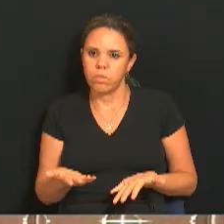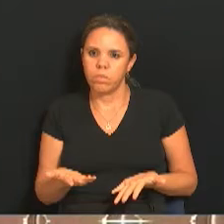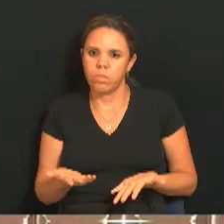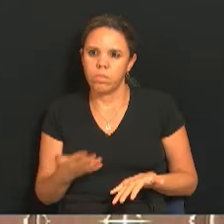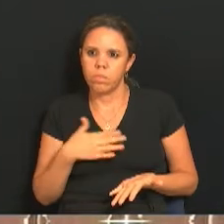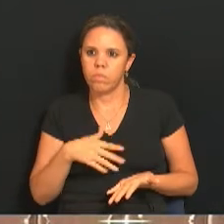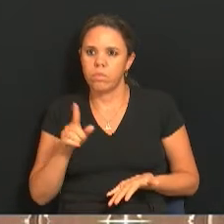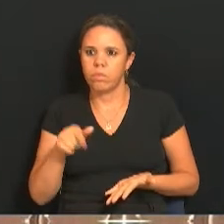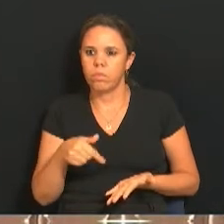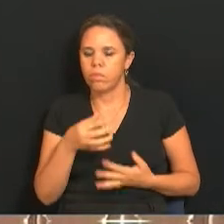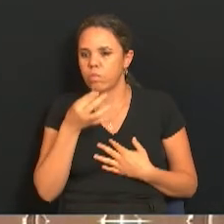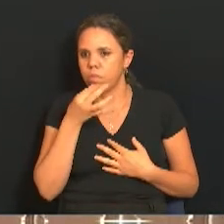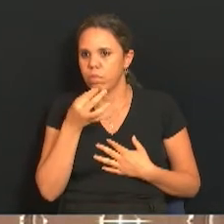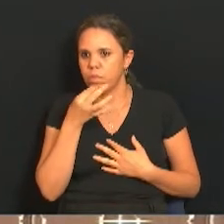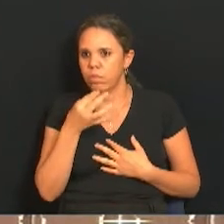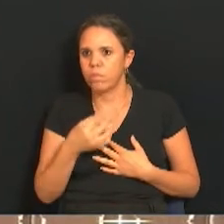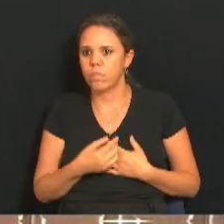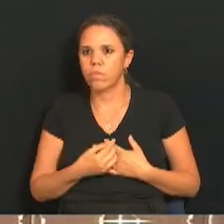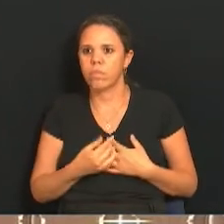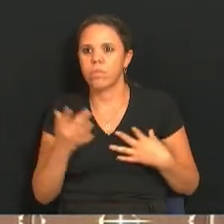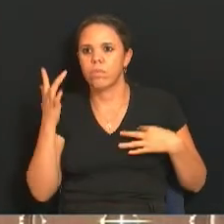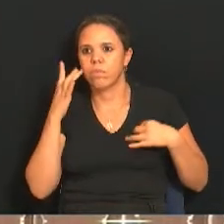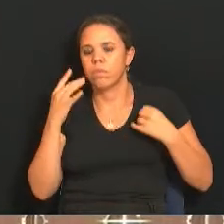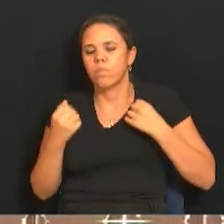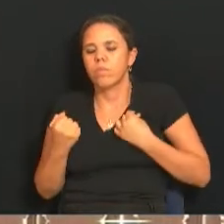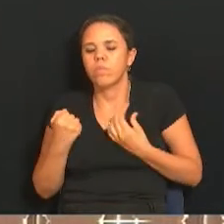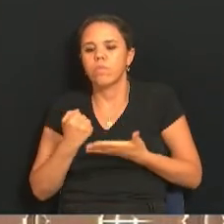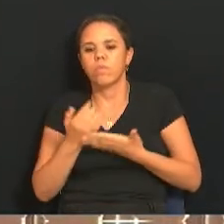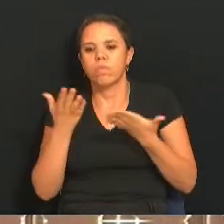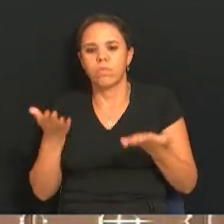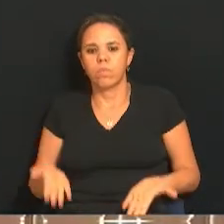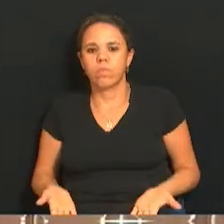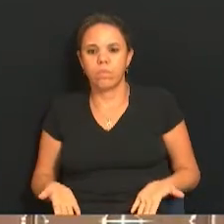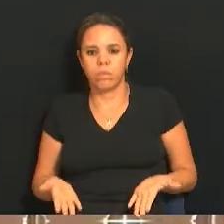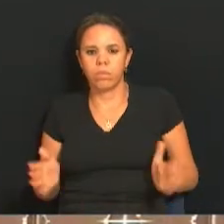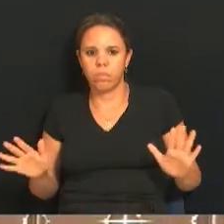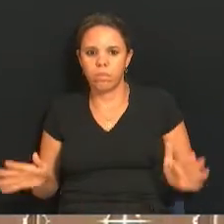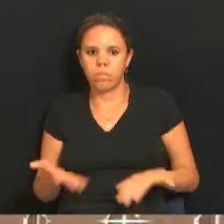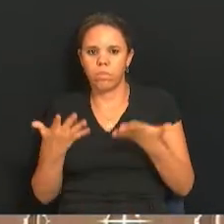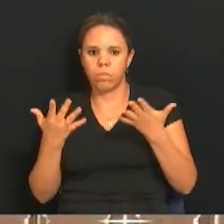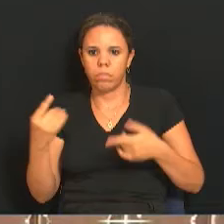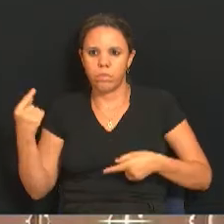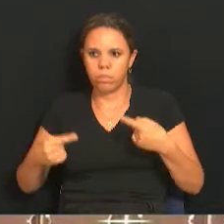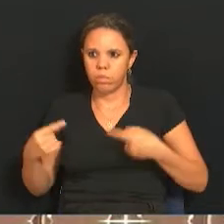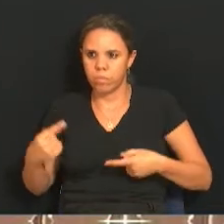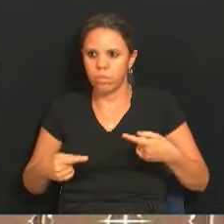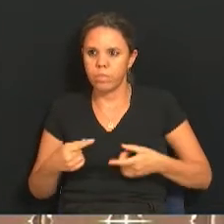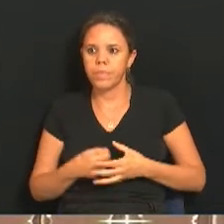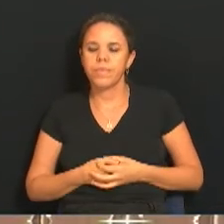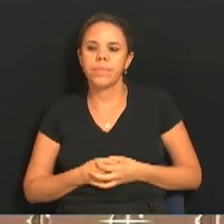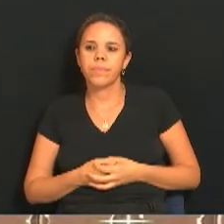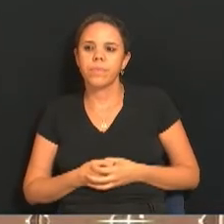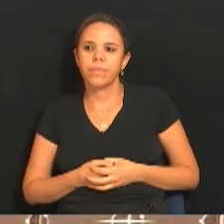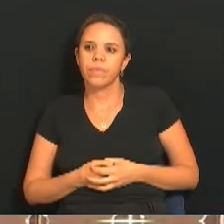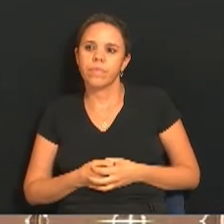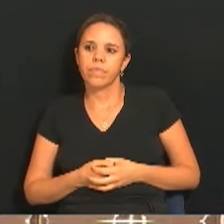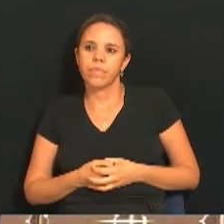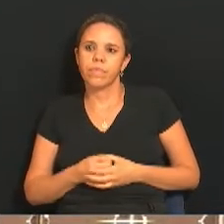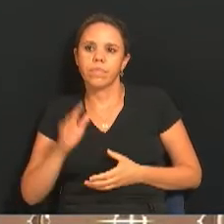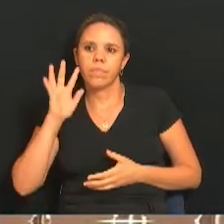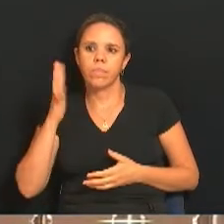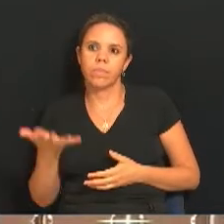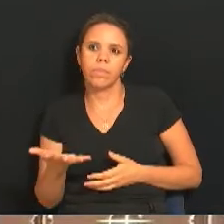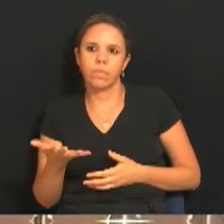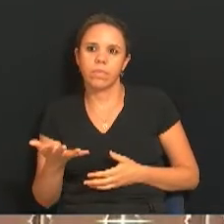da sua fala, acho que ajuda bastante aí a enriquecer aquilo que a gente está discutindo, né, e possíveis soluções, que acho que a gente